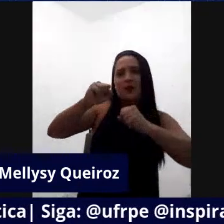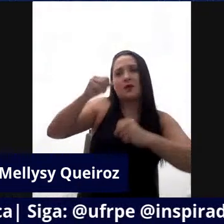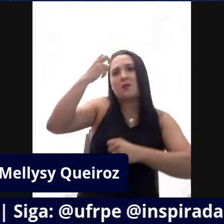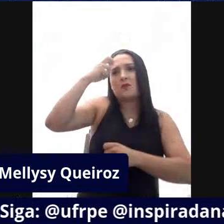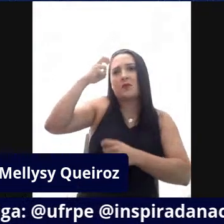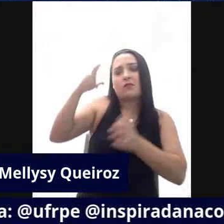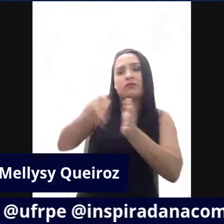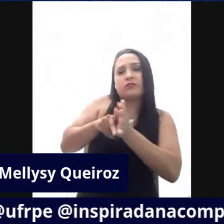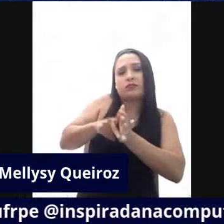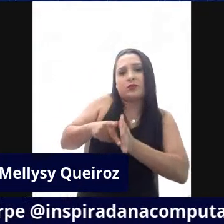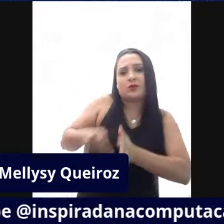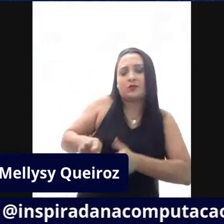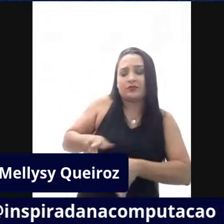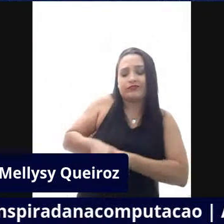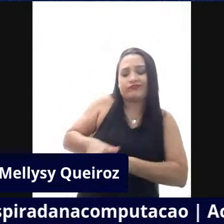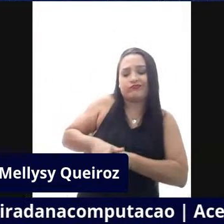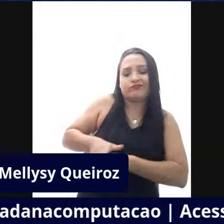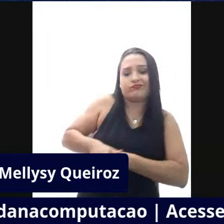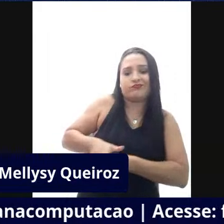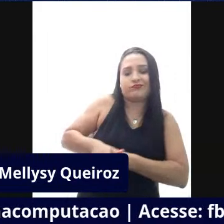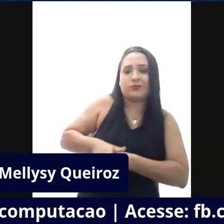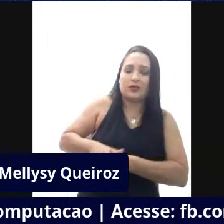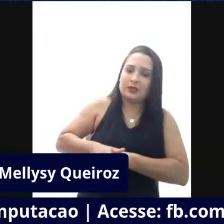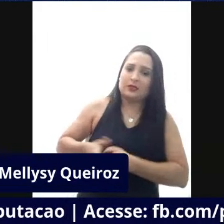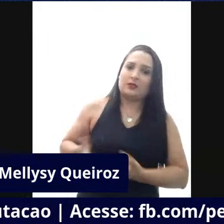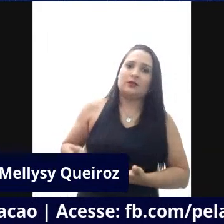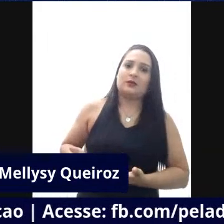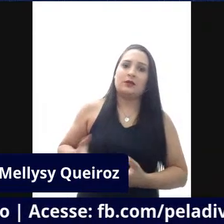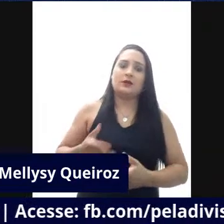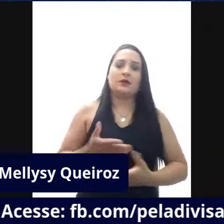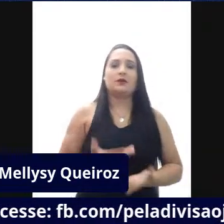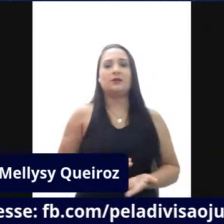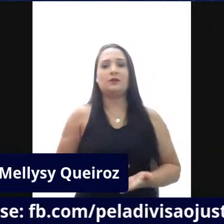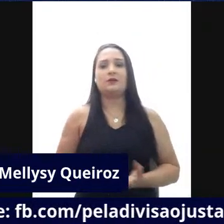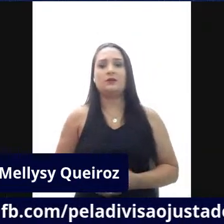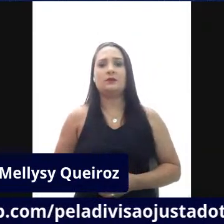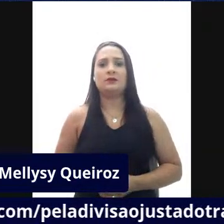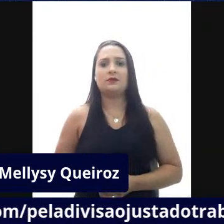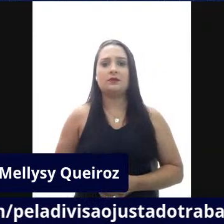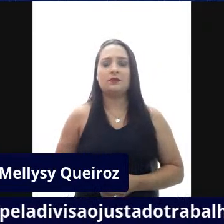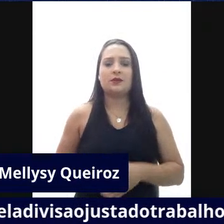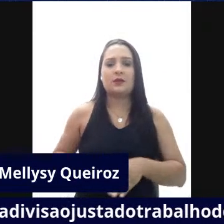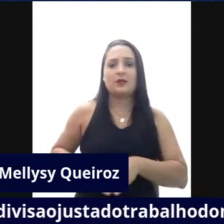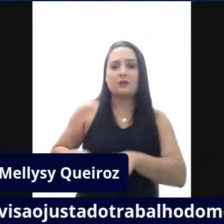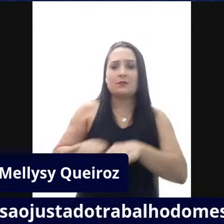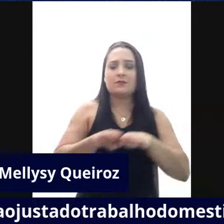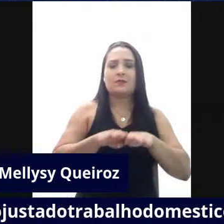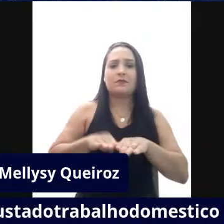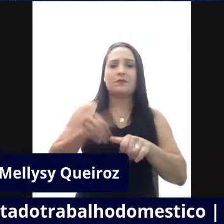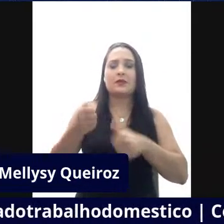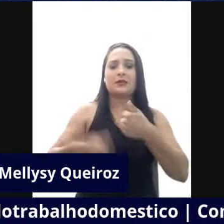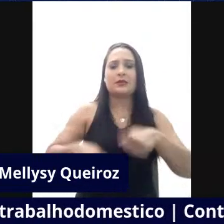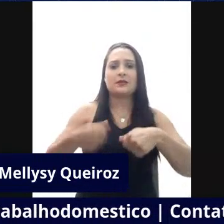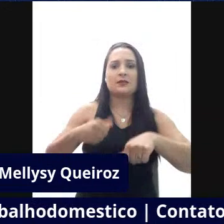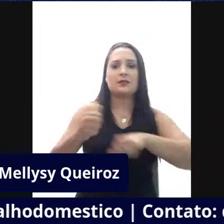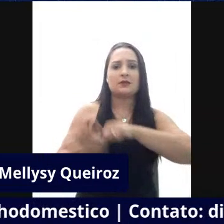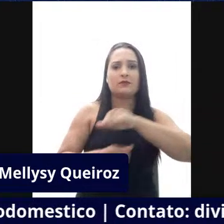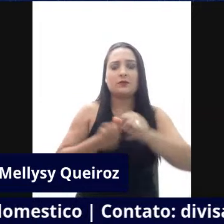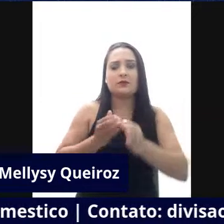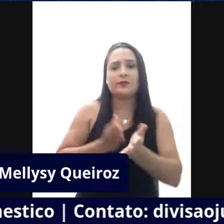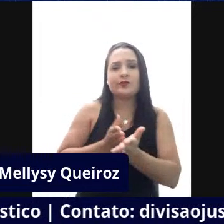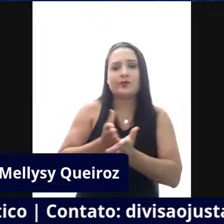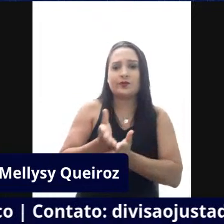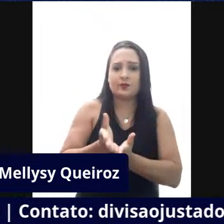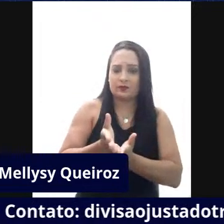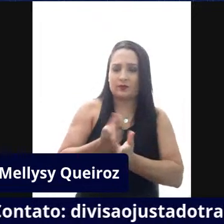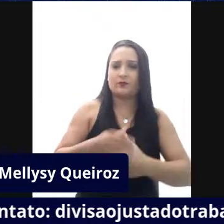ser seguido, deve ser, né, que já é estabelecido e precisa ser seguido. Então, eu acho que